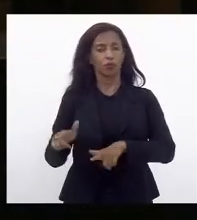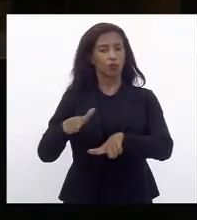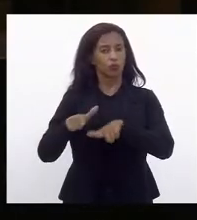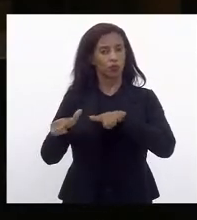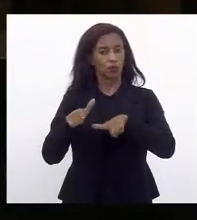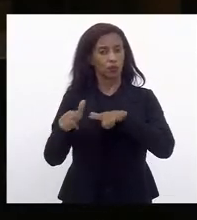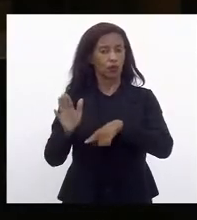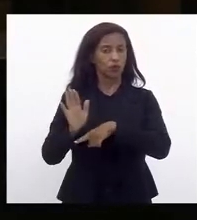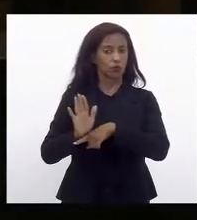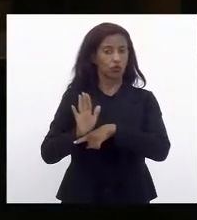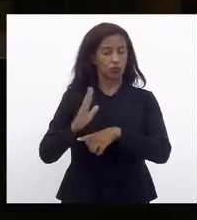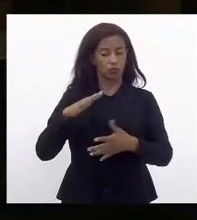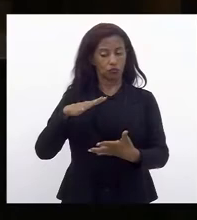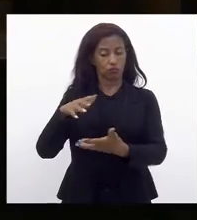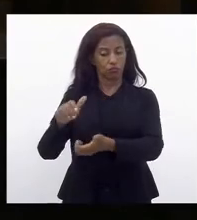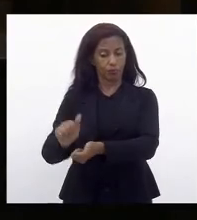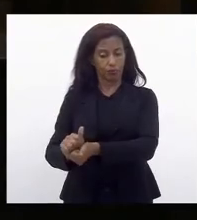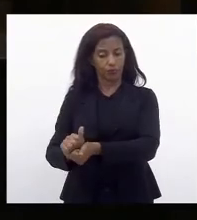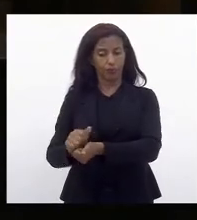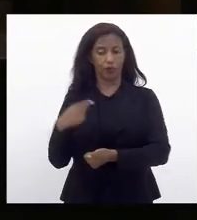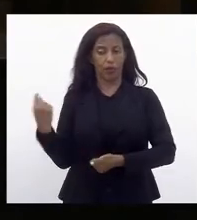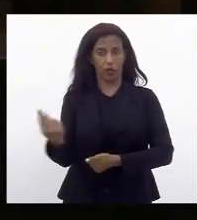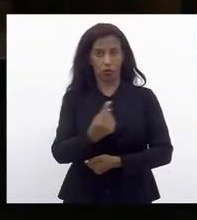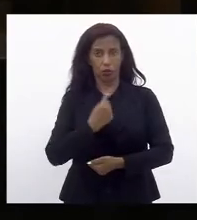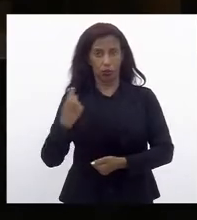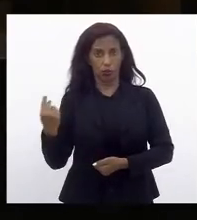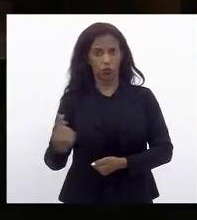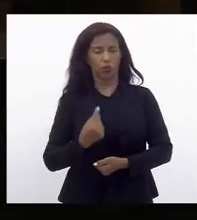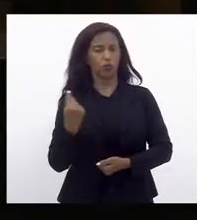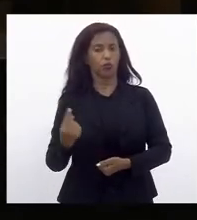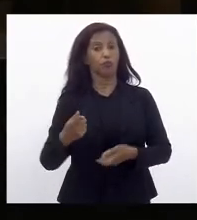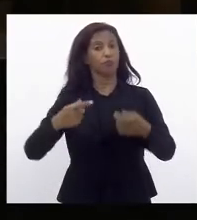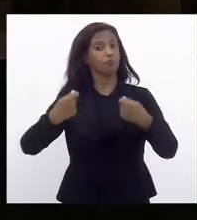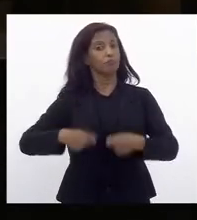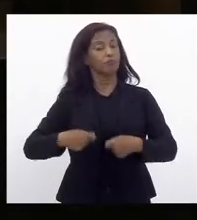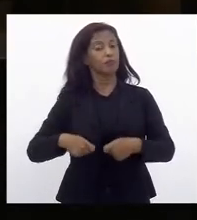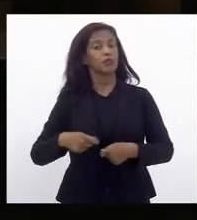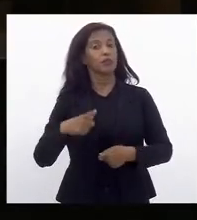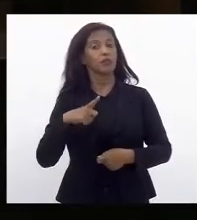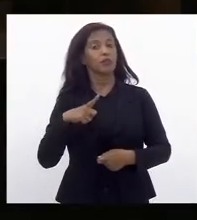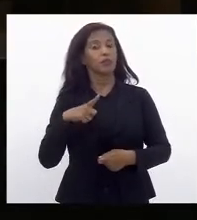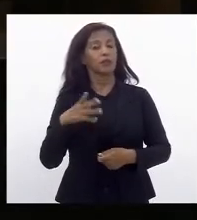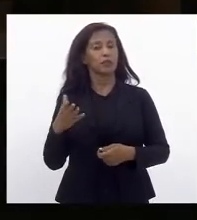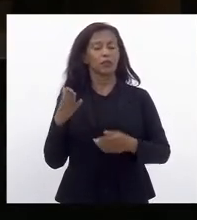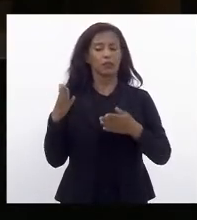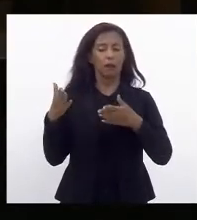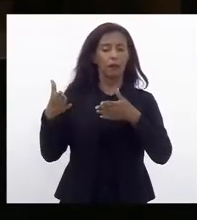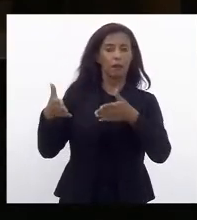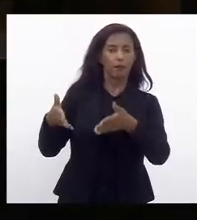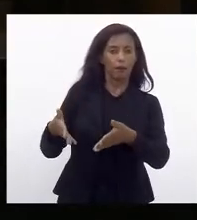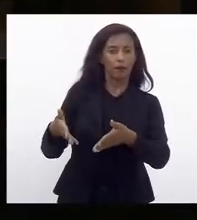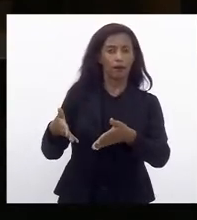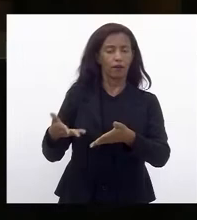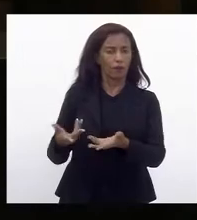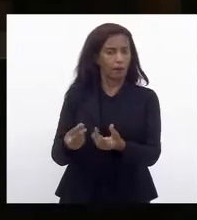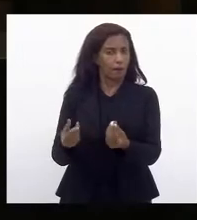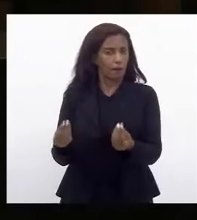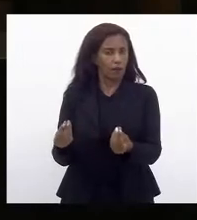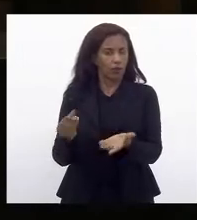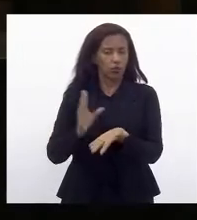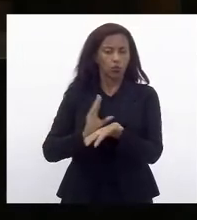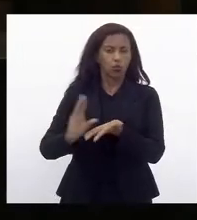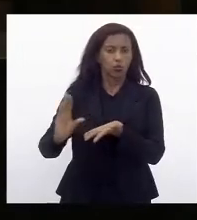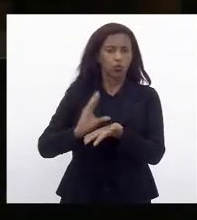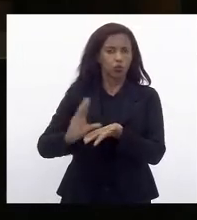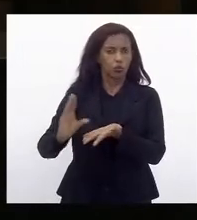serviço de atendimento universal, automaticamente tem que se aportar bastante